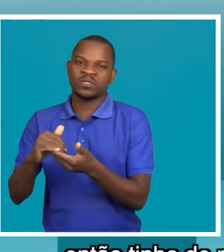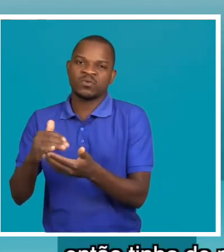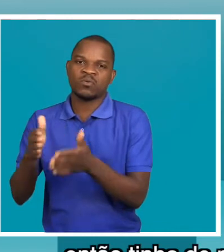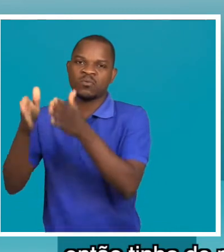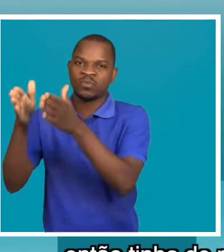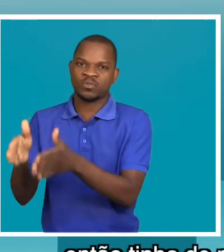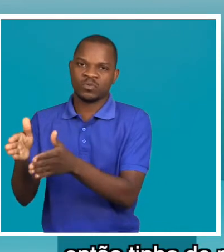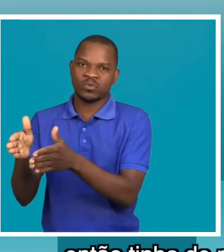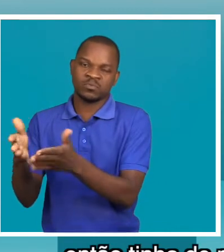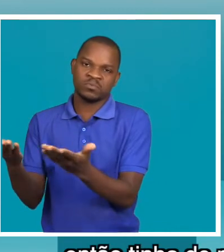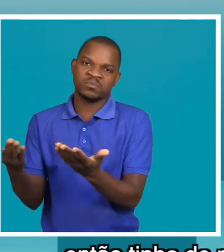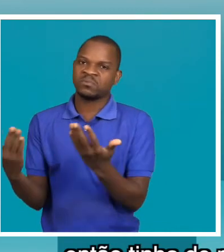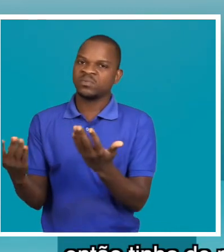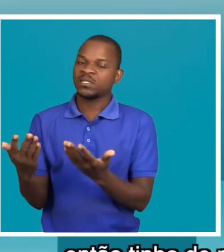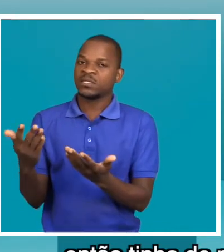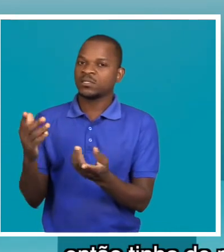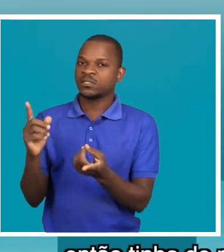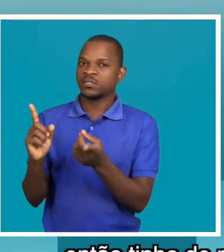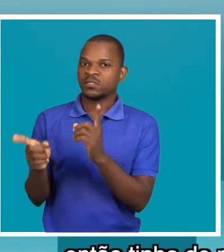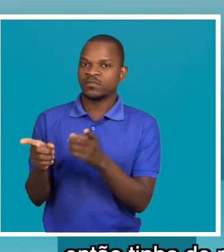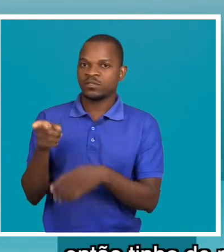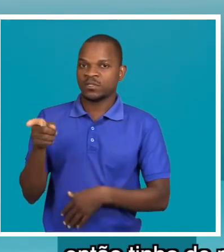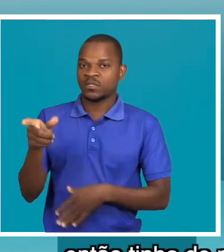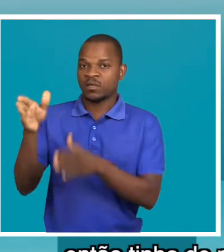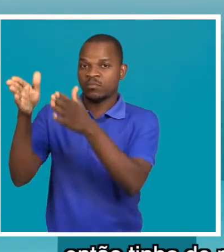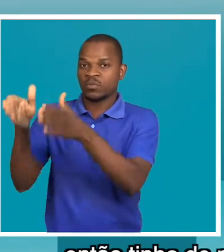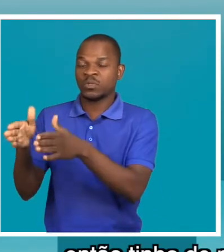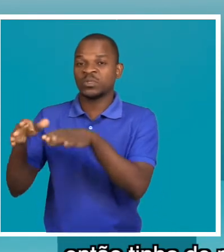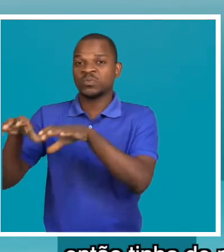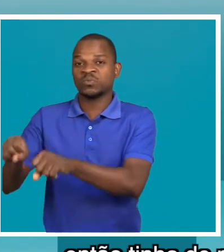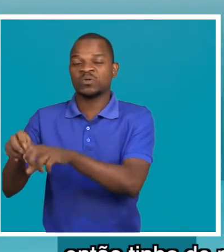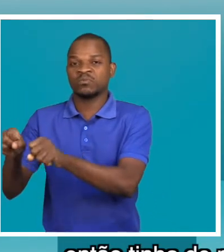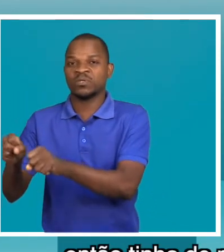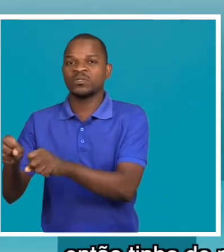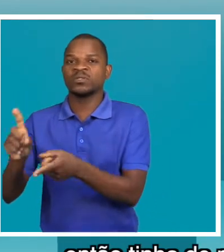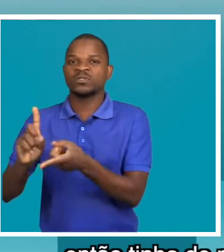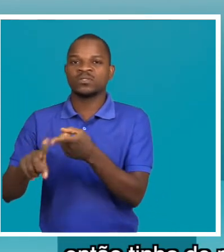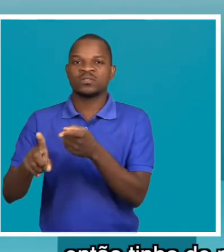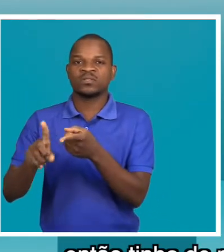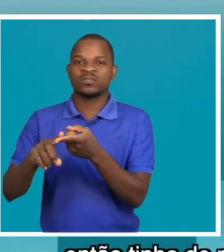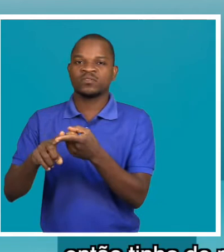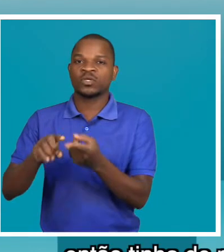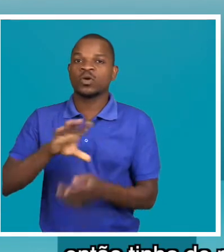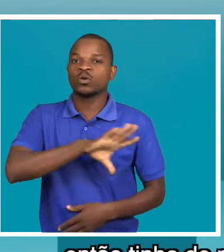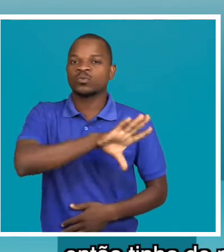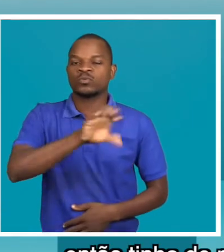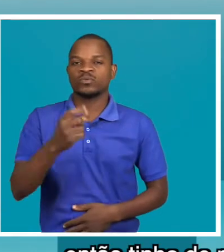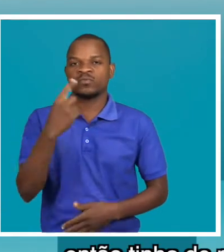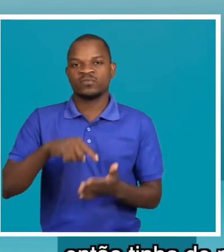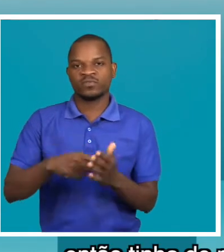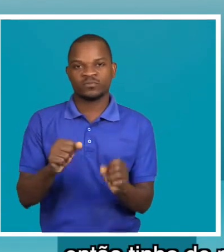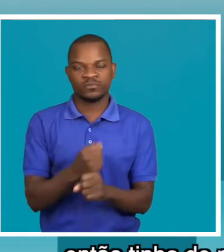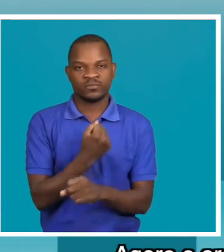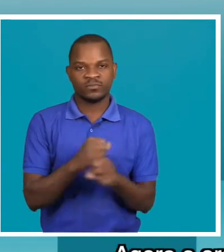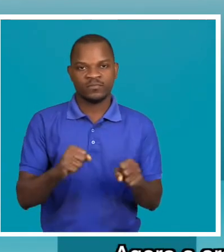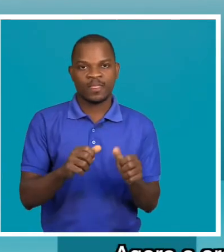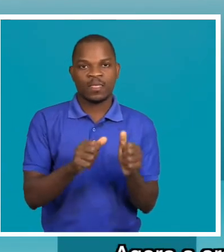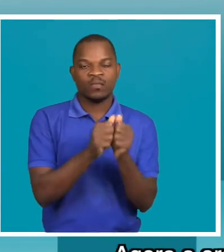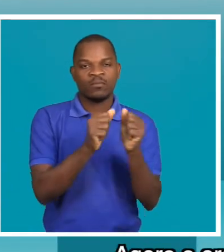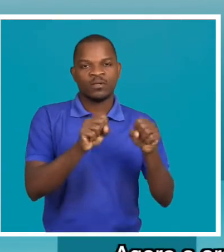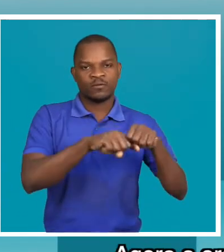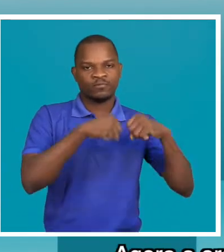alguém que talvez ele também ficaria ocupado. Não podíamos ser atendidos de uma só vez. Agora,